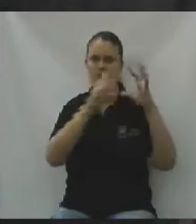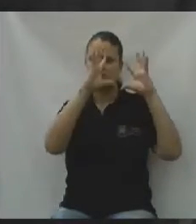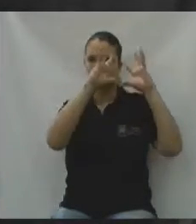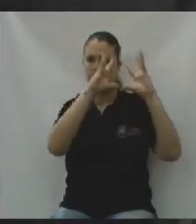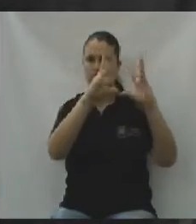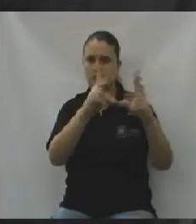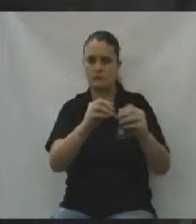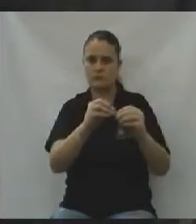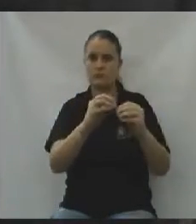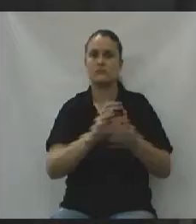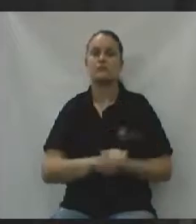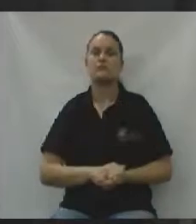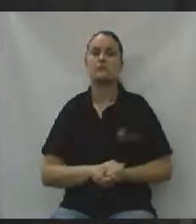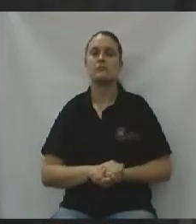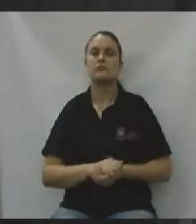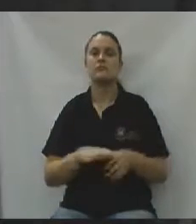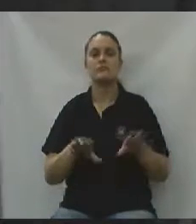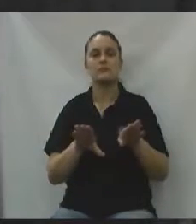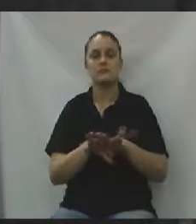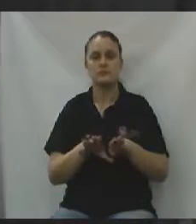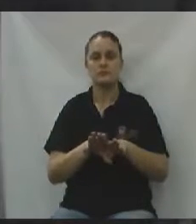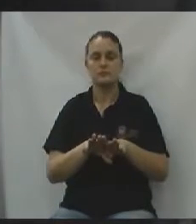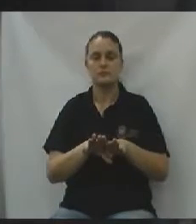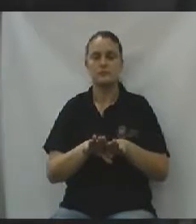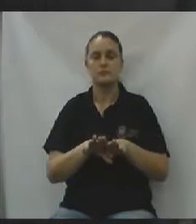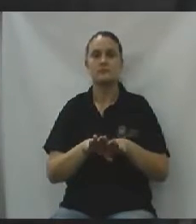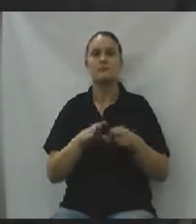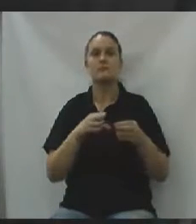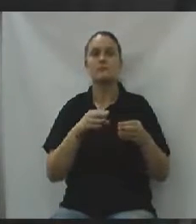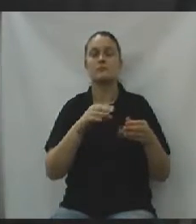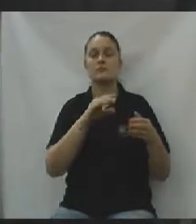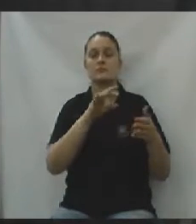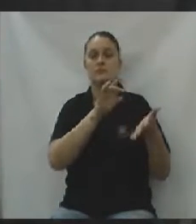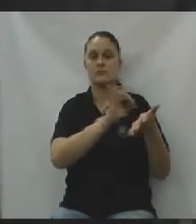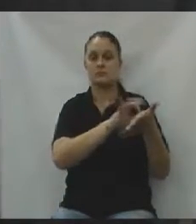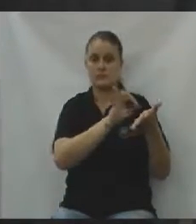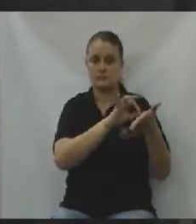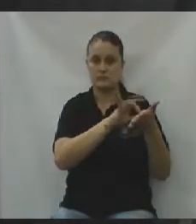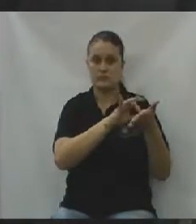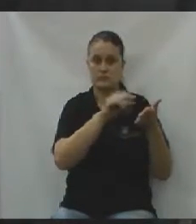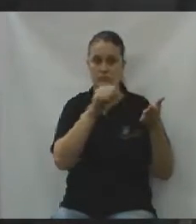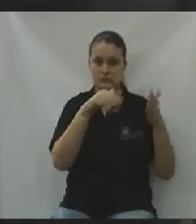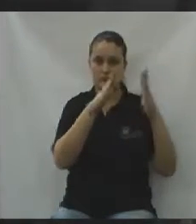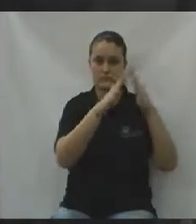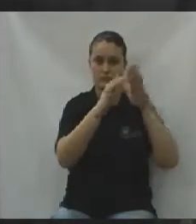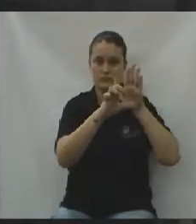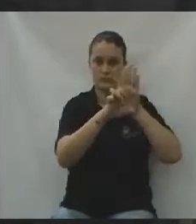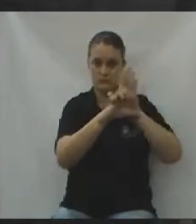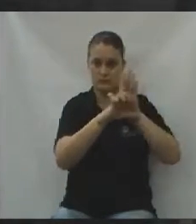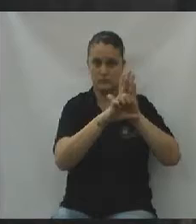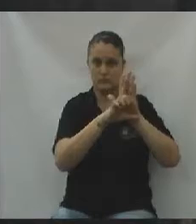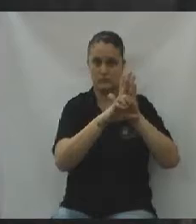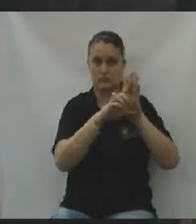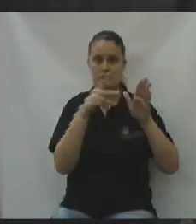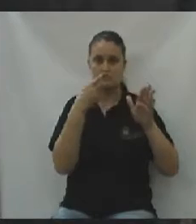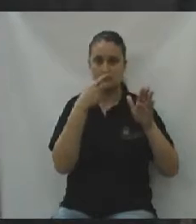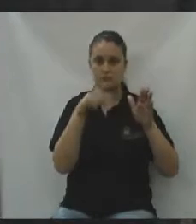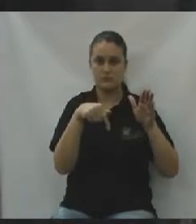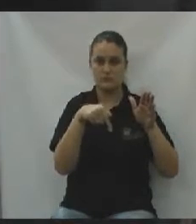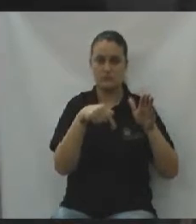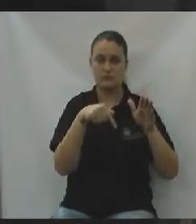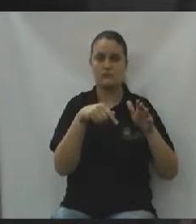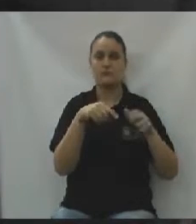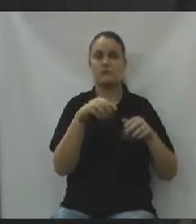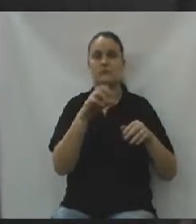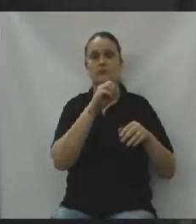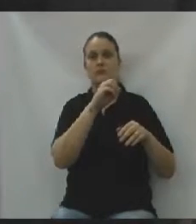todo. Ainda, da mesma condição que a Câmara de Vereadores foi colocada aqui, de